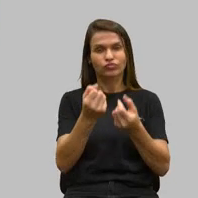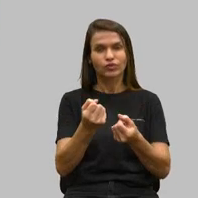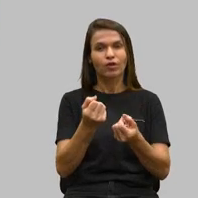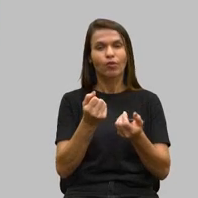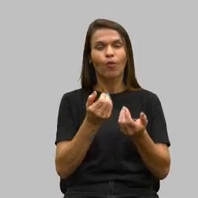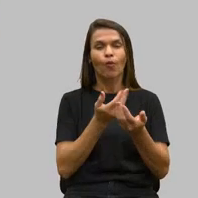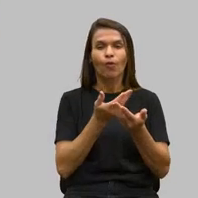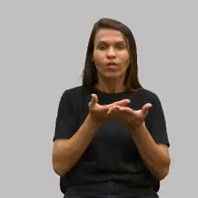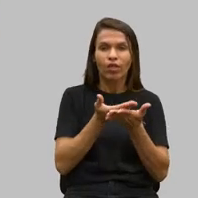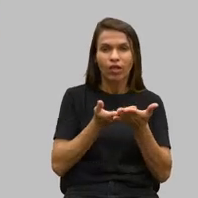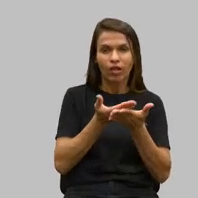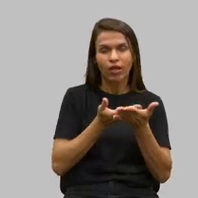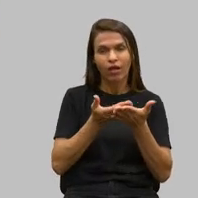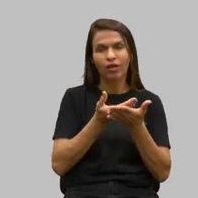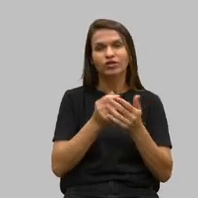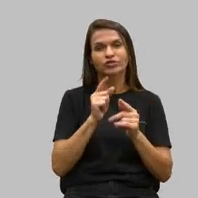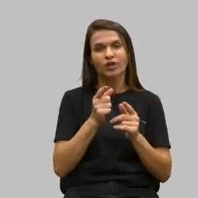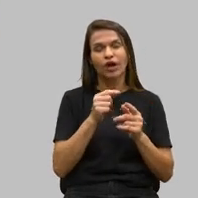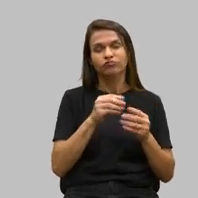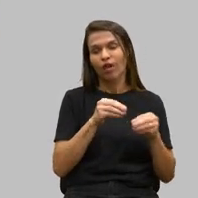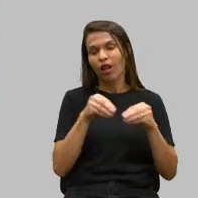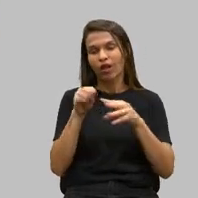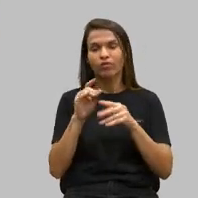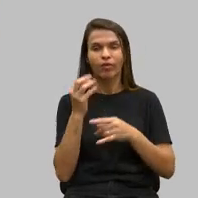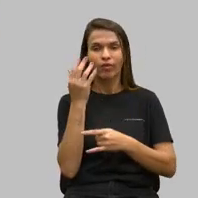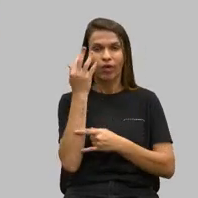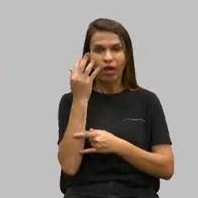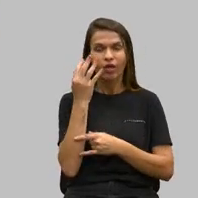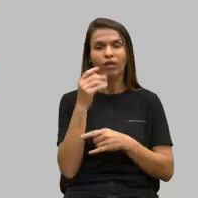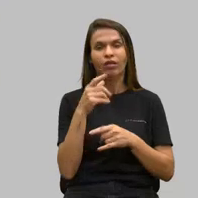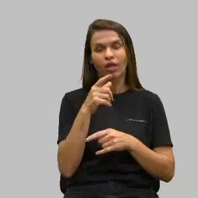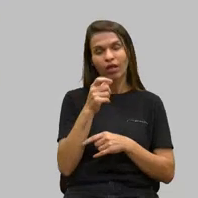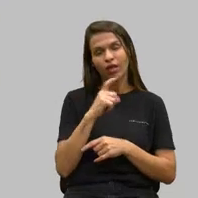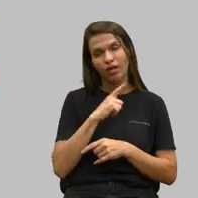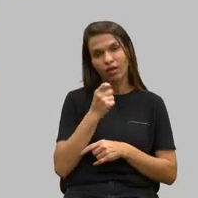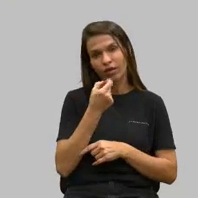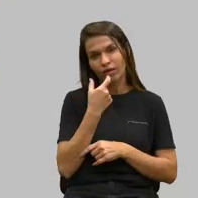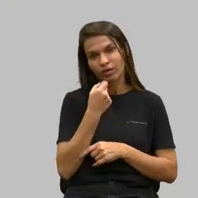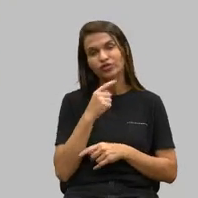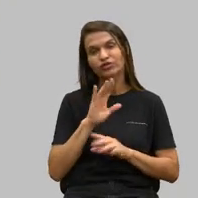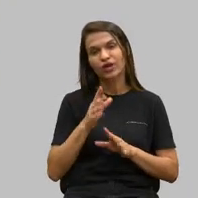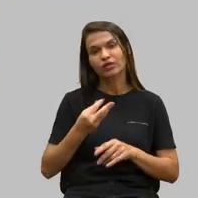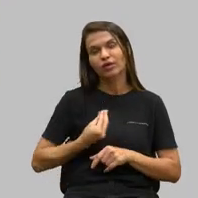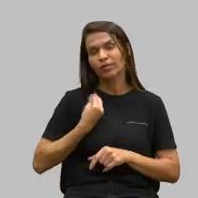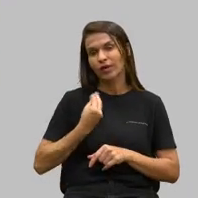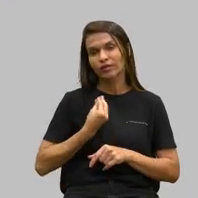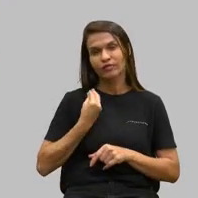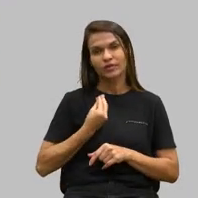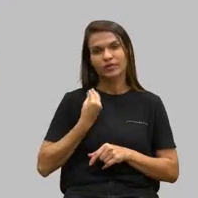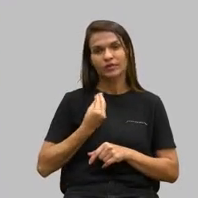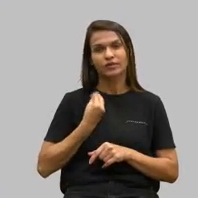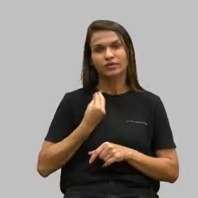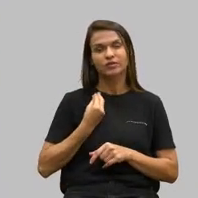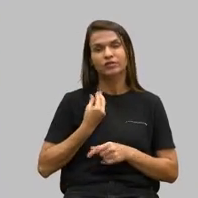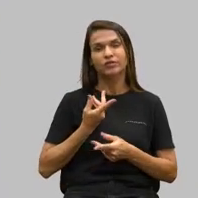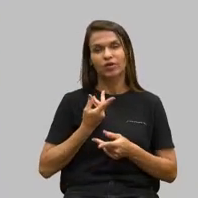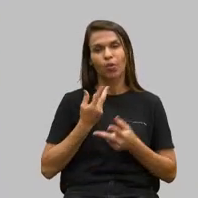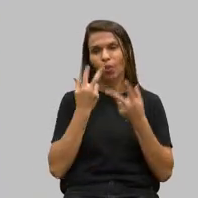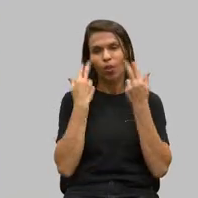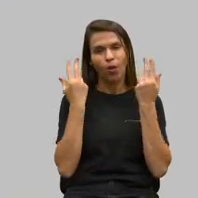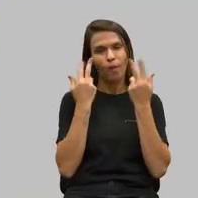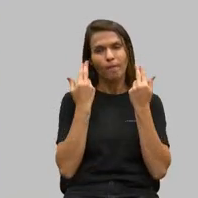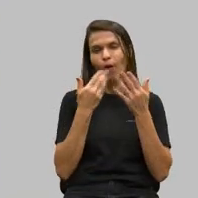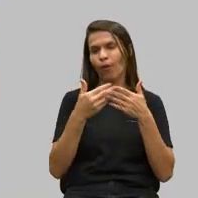NUPAD, já vem para o FMG, recebe o medicamento, e já tem uma vida, uma vida típica, como qualquer